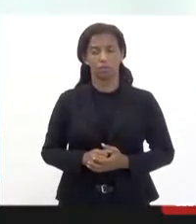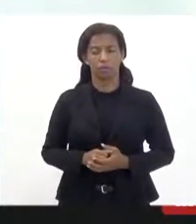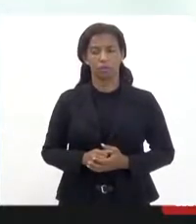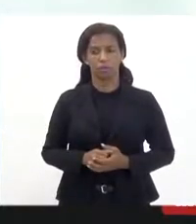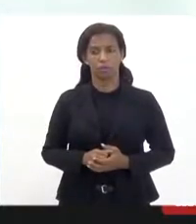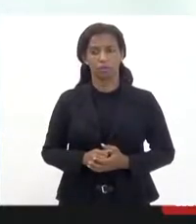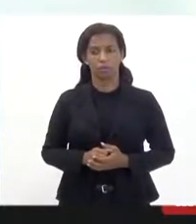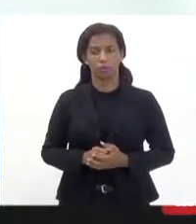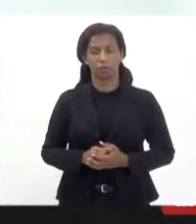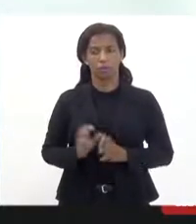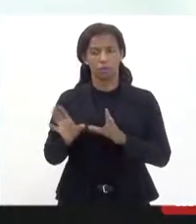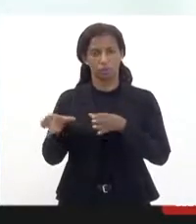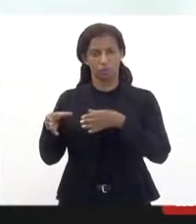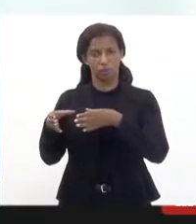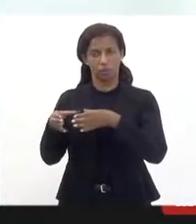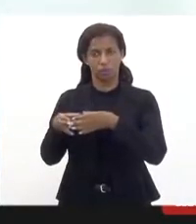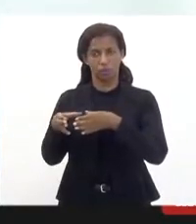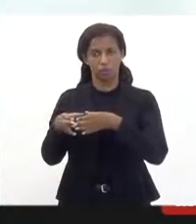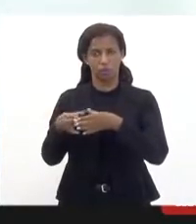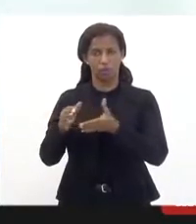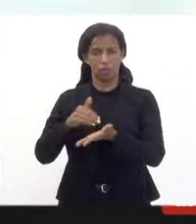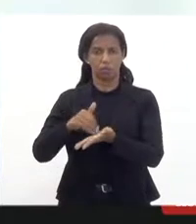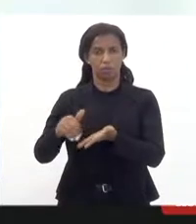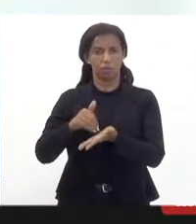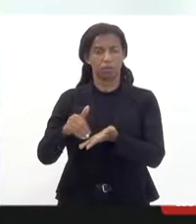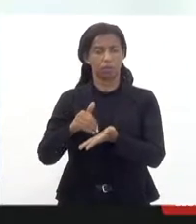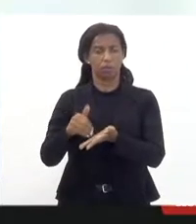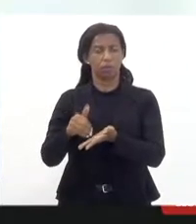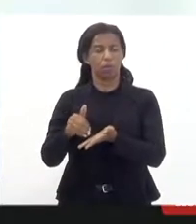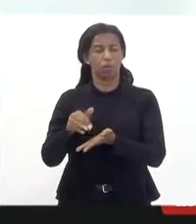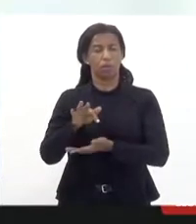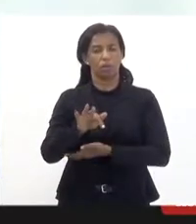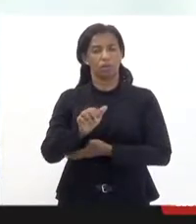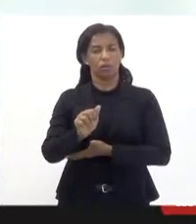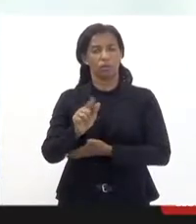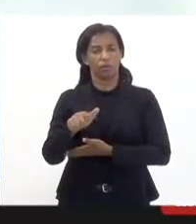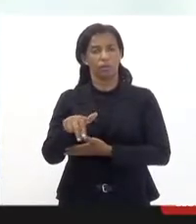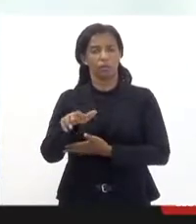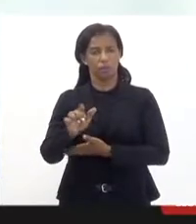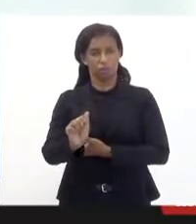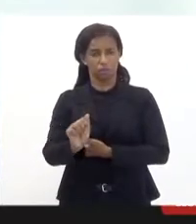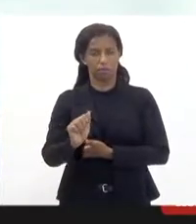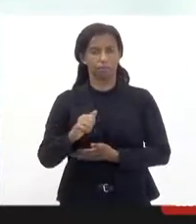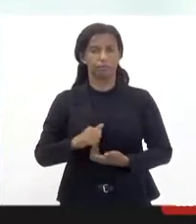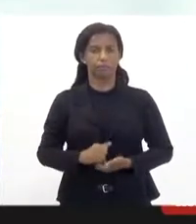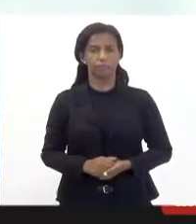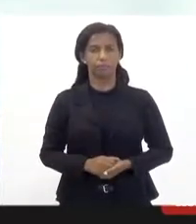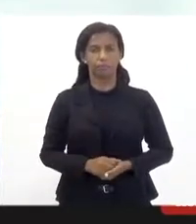do Conselho Secretário de Fazenda,